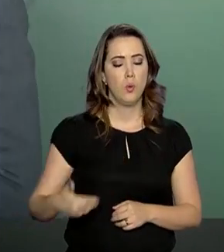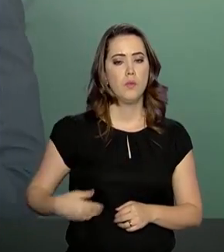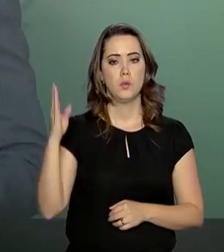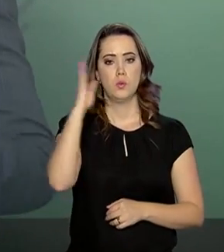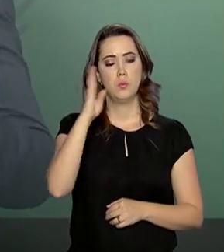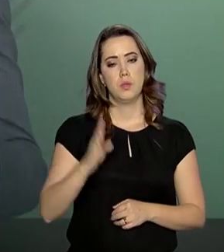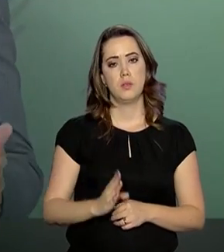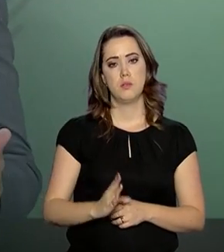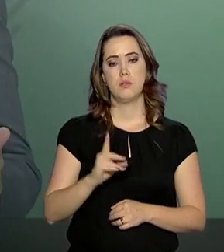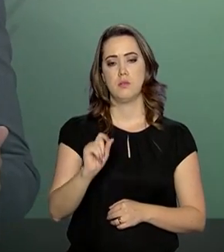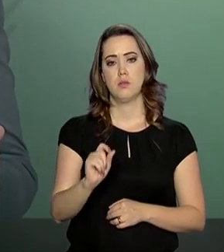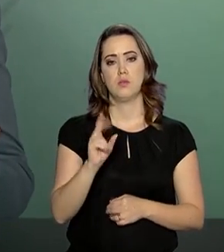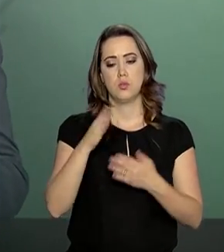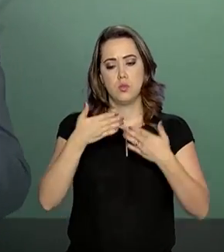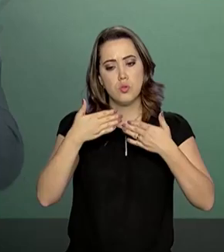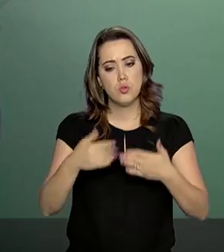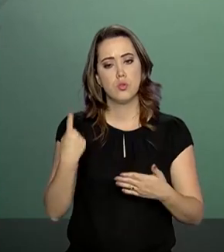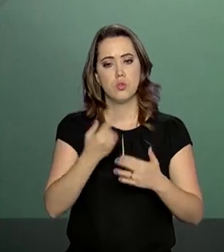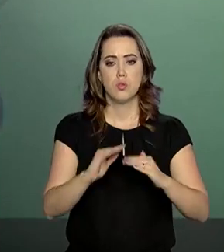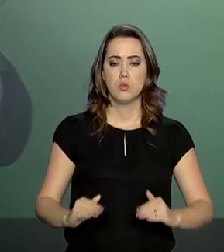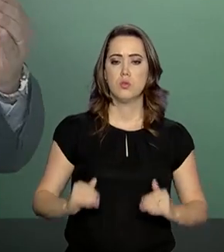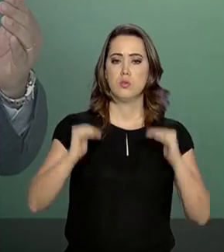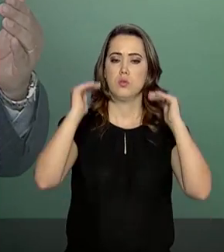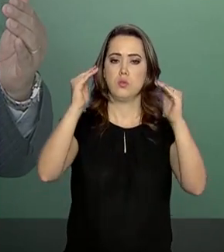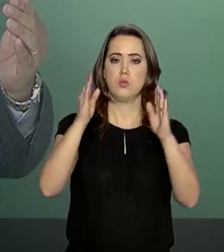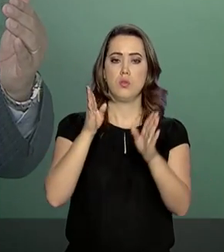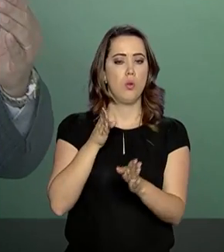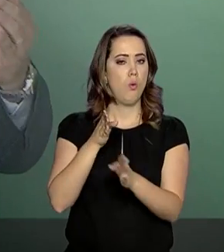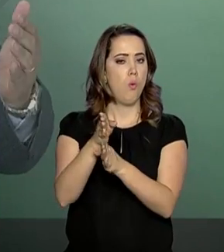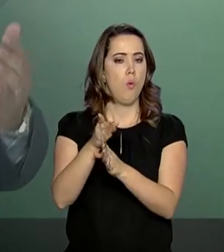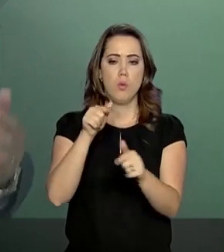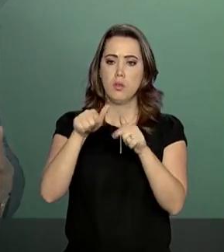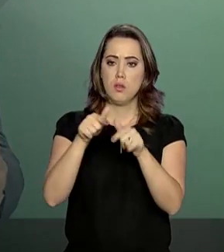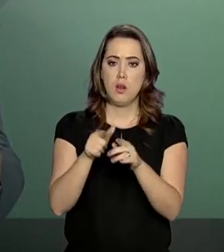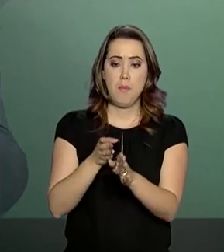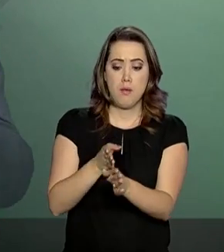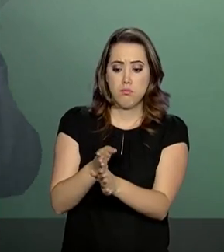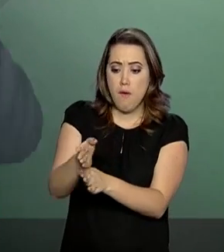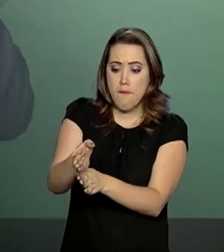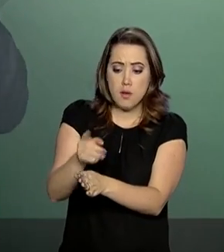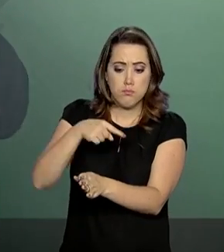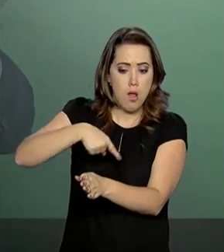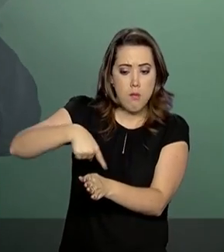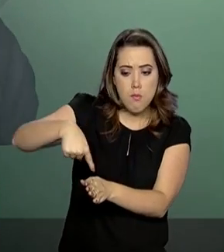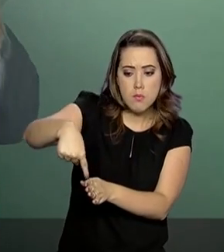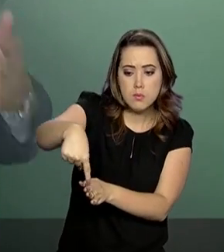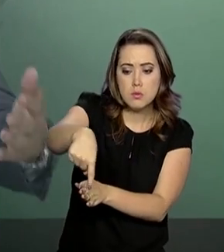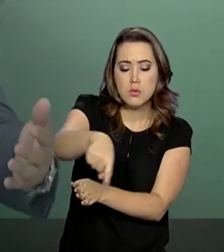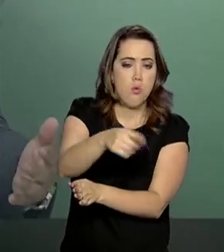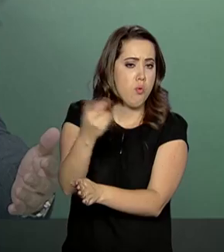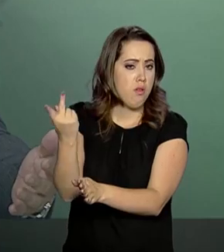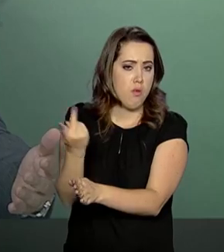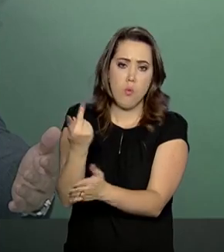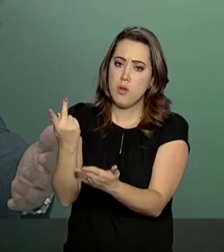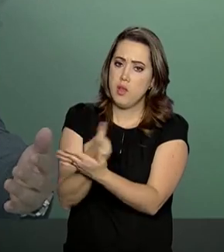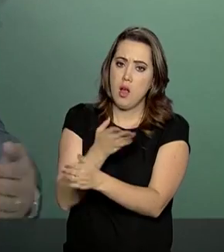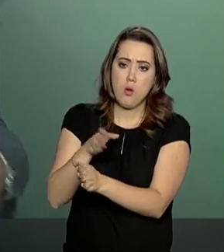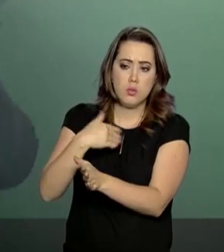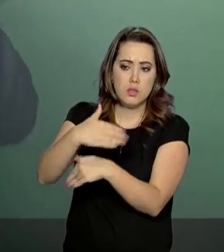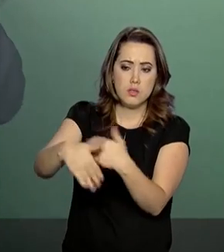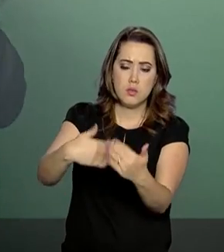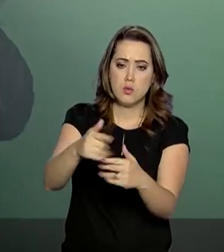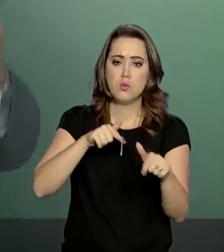brasileiro e diante da nossa soberania o limite de ação é a faixa de Fronteira os fatos os eventos as ações